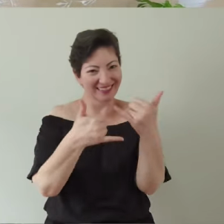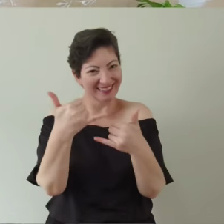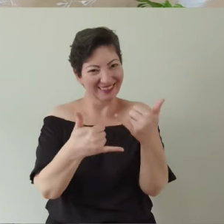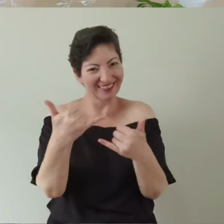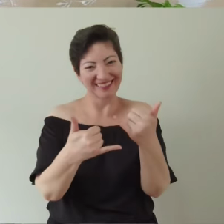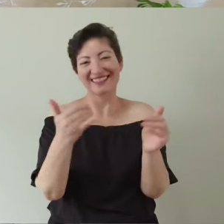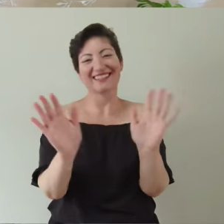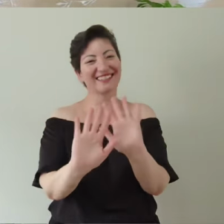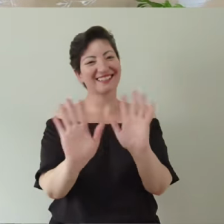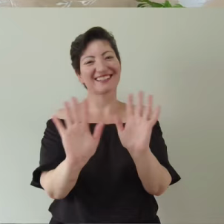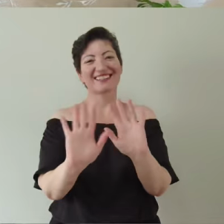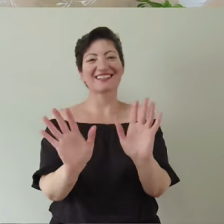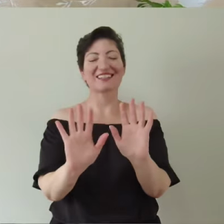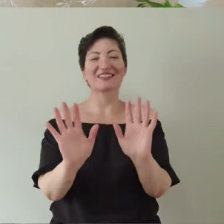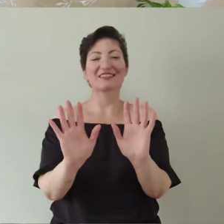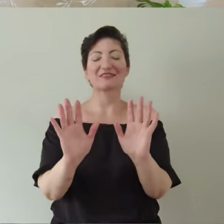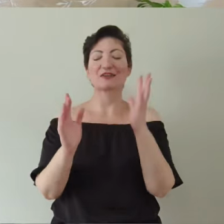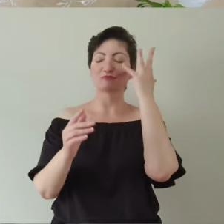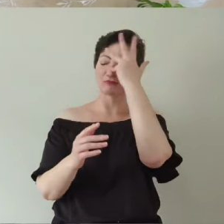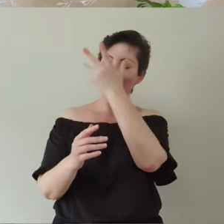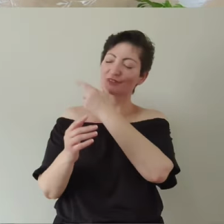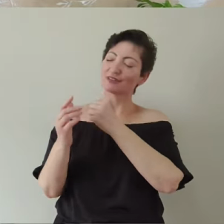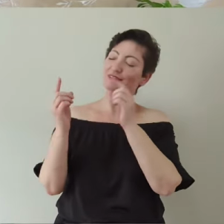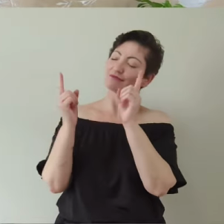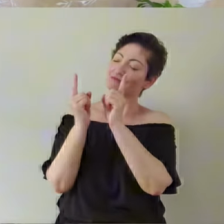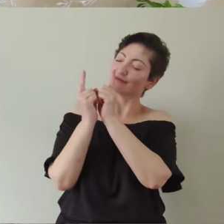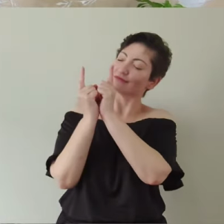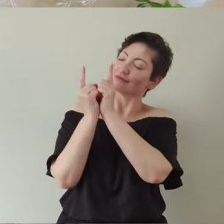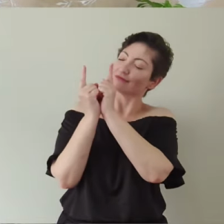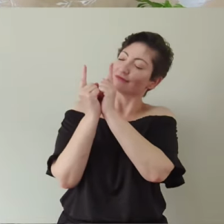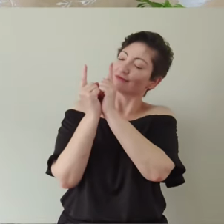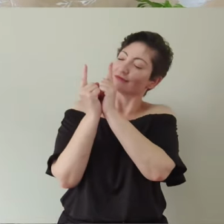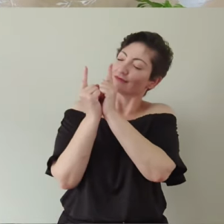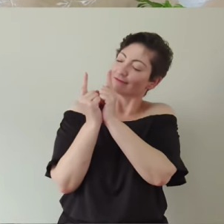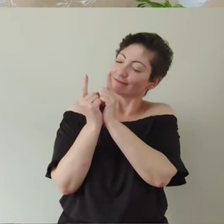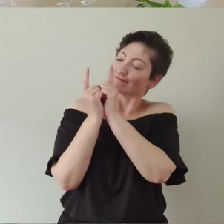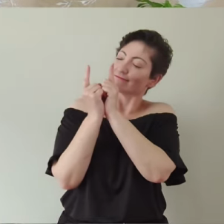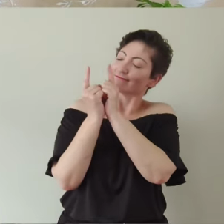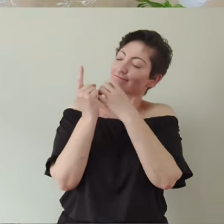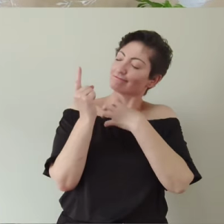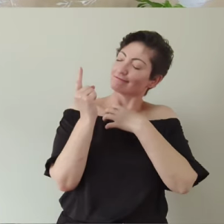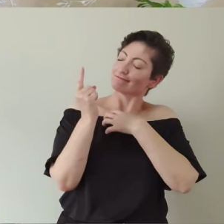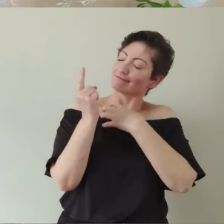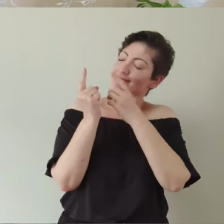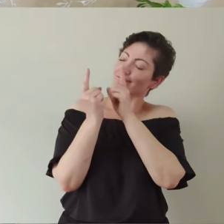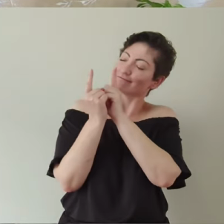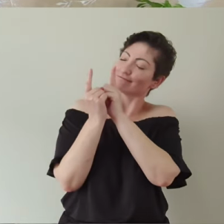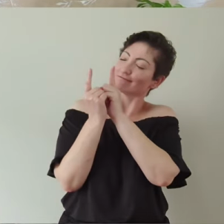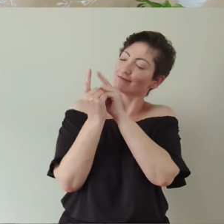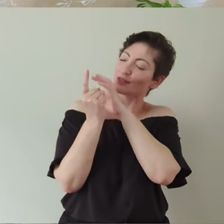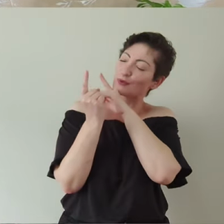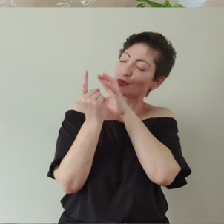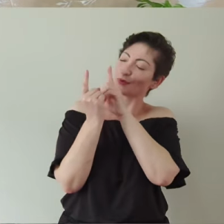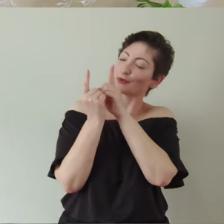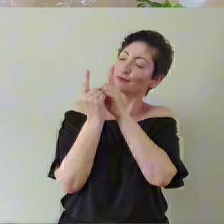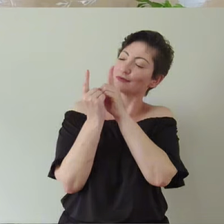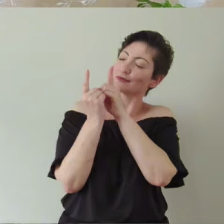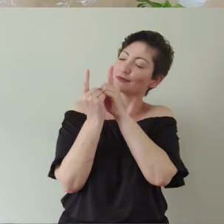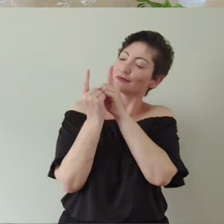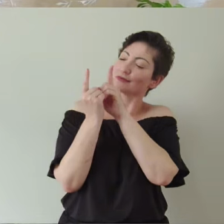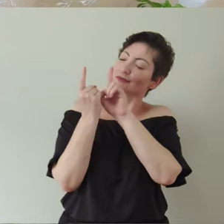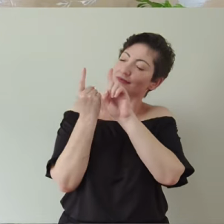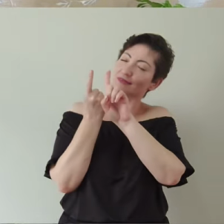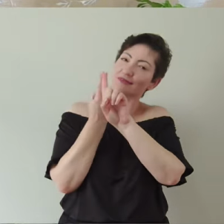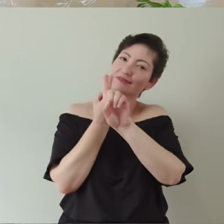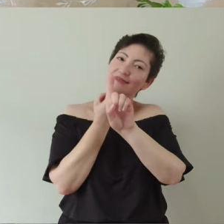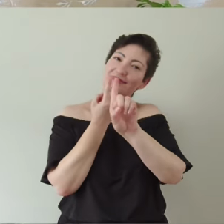não. Foi uma despedida bonita. Foi de tipo, doeu, sinto falta, foi ruim. E foi um